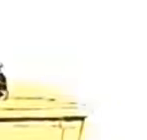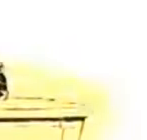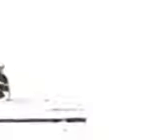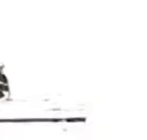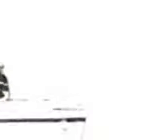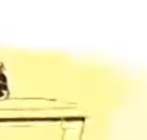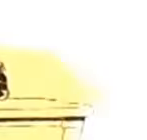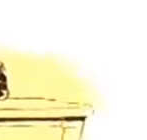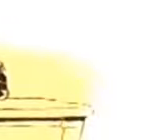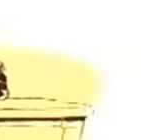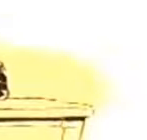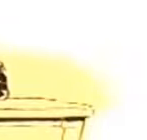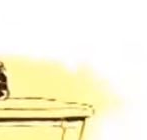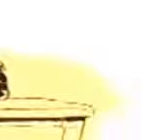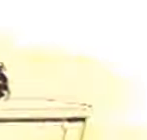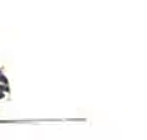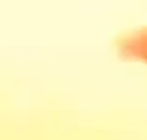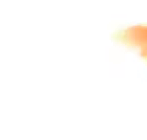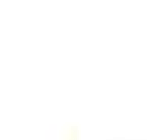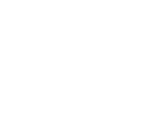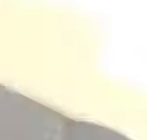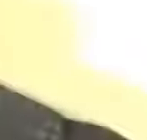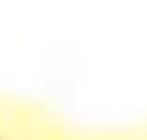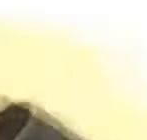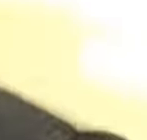estava satisfeito com o governo republicano.